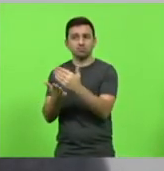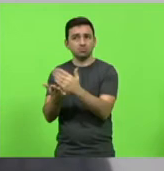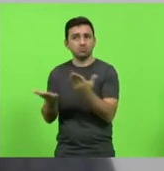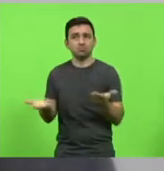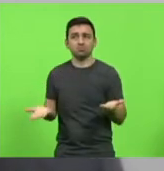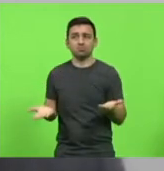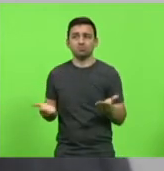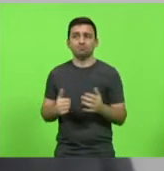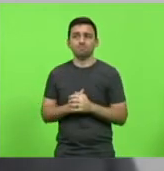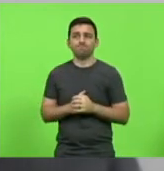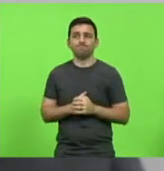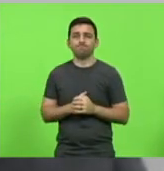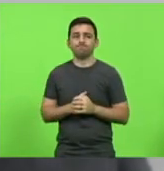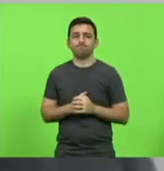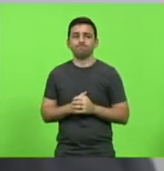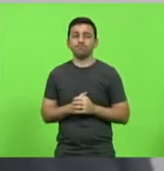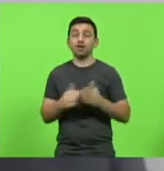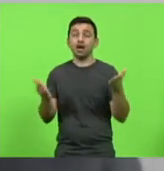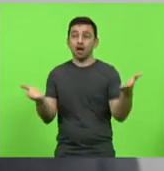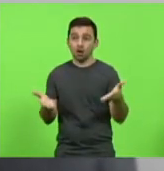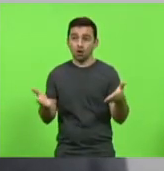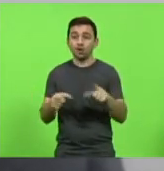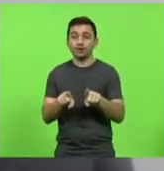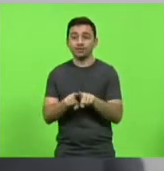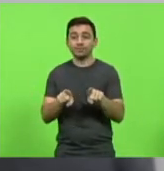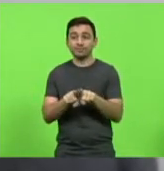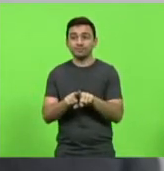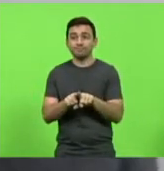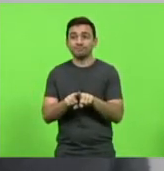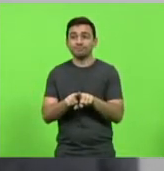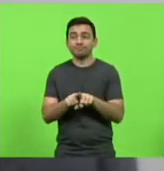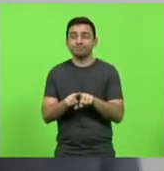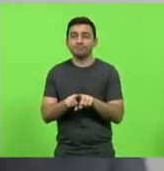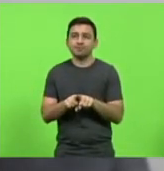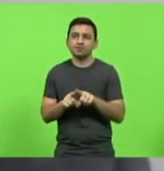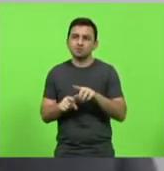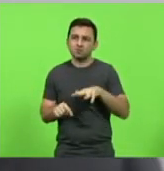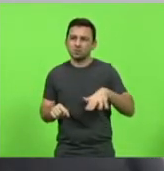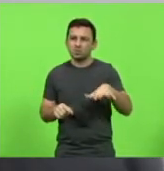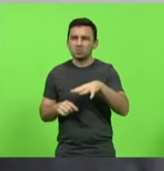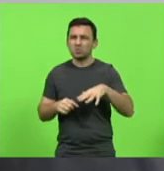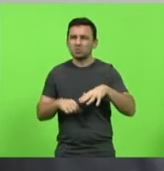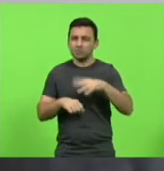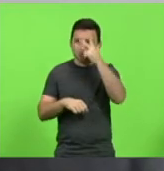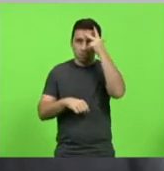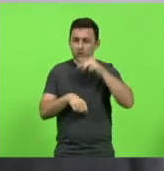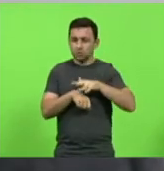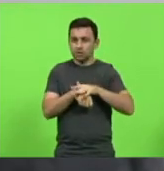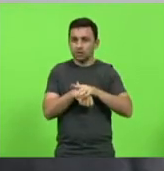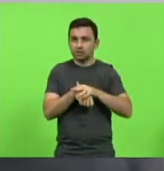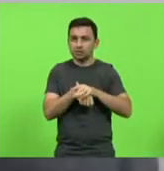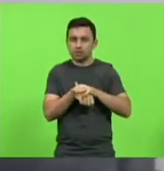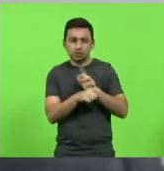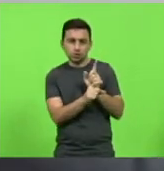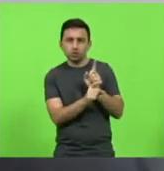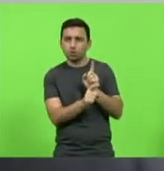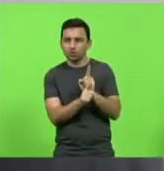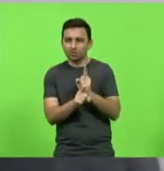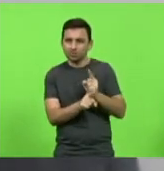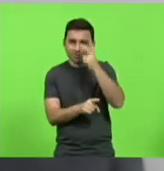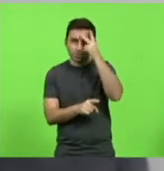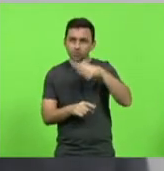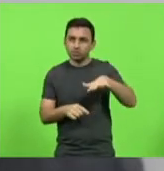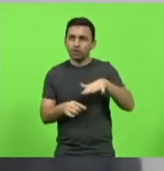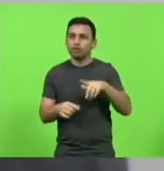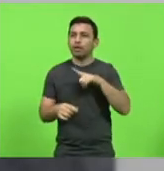vacinação. Agora, também na definição das comorbidade, muita demora, tem municípios se reunindo